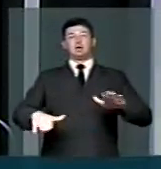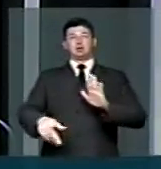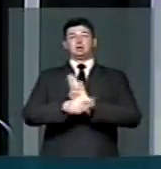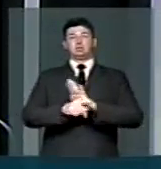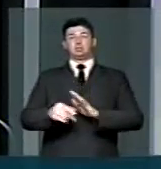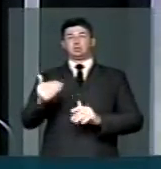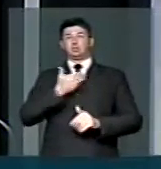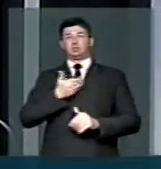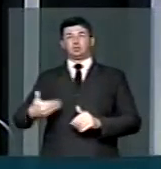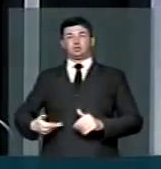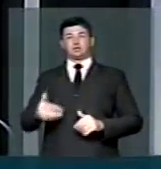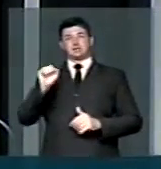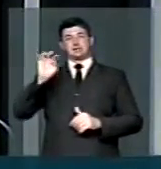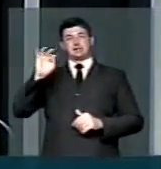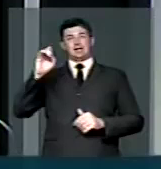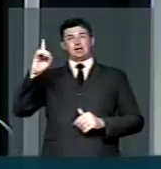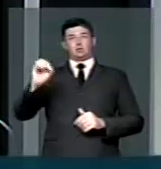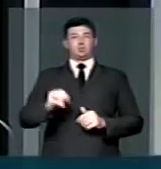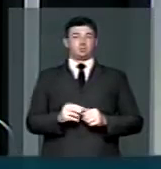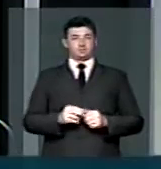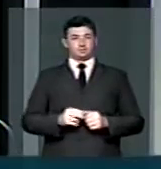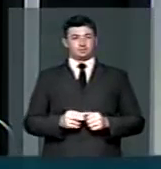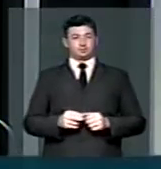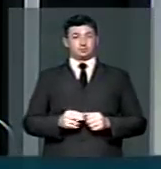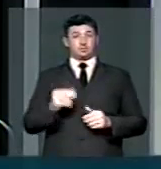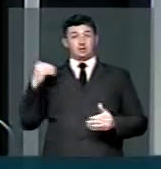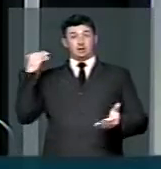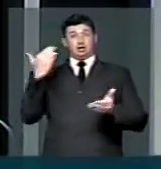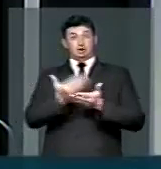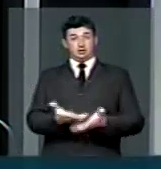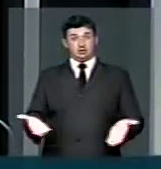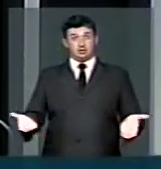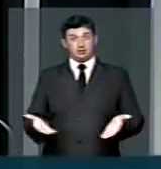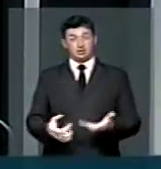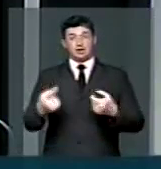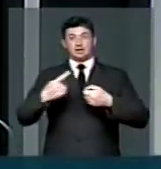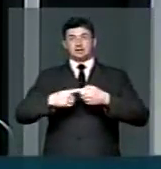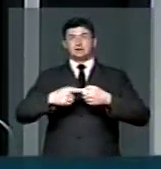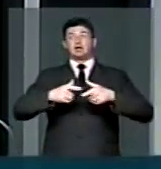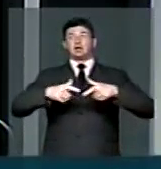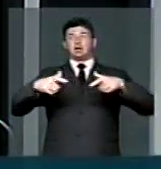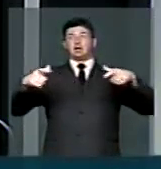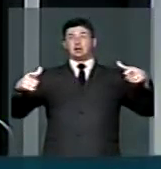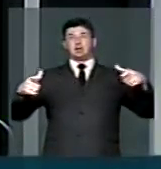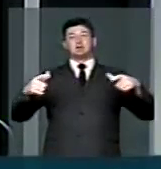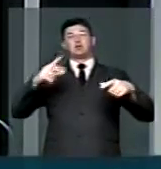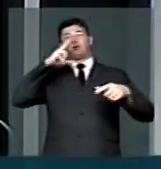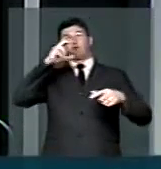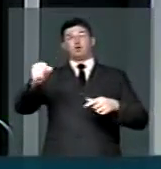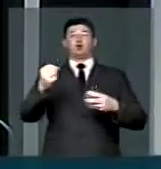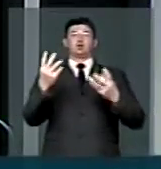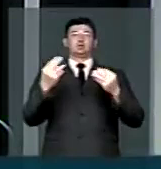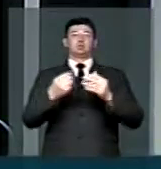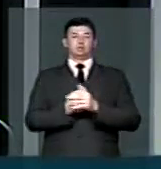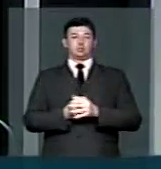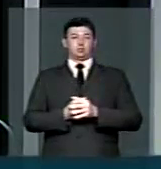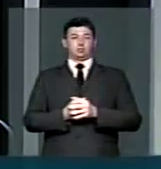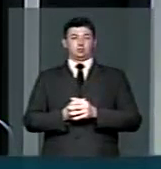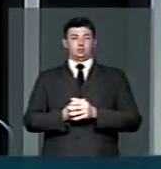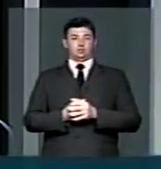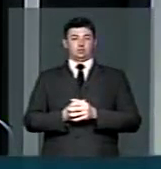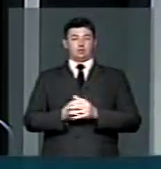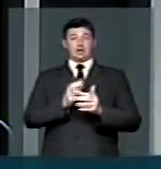ser exercida pelo Estado. Daquele tempo para cá, as cidades cresceram vertiginosamente. O culto